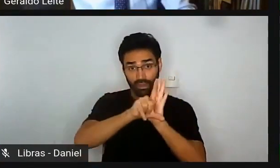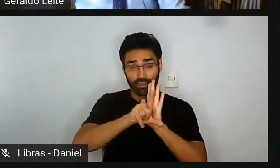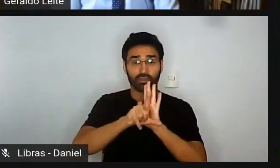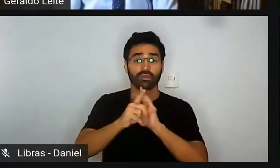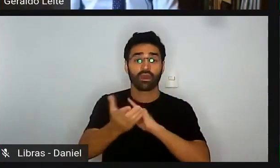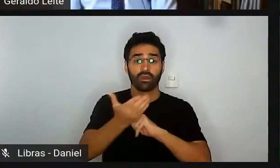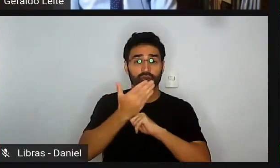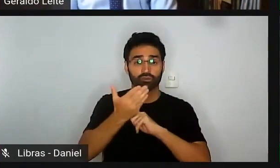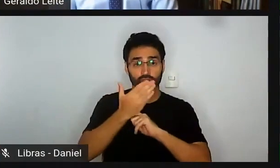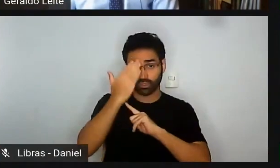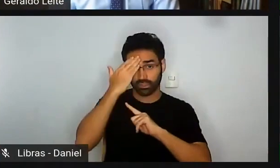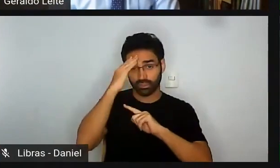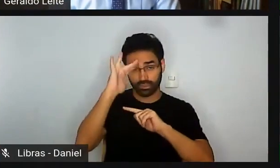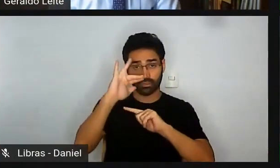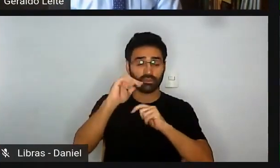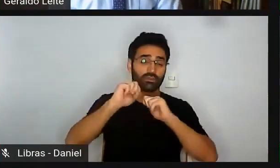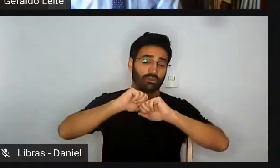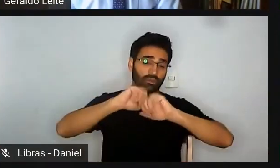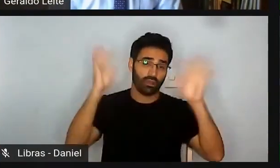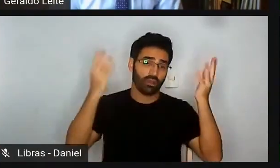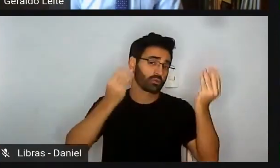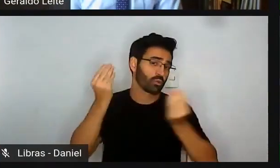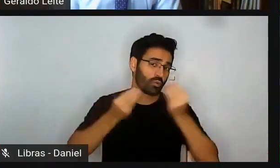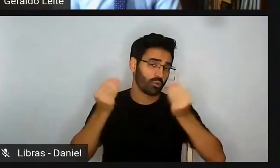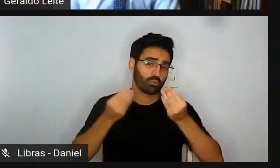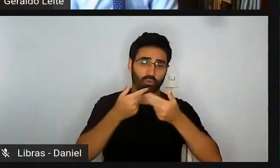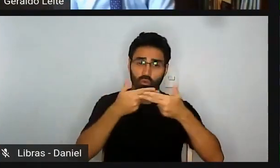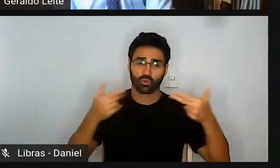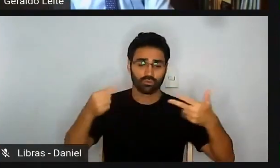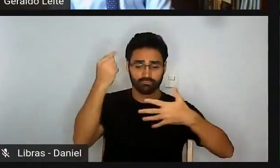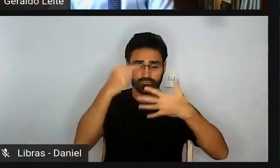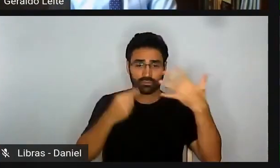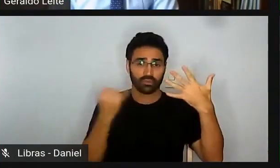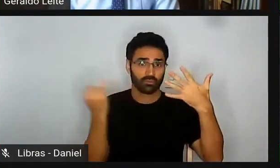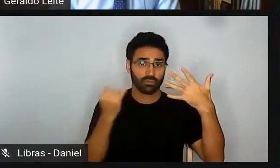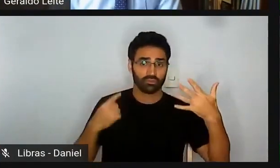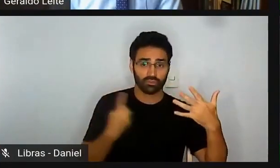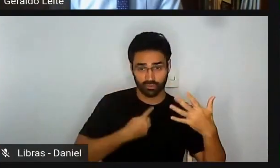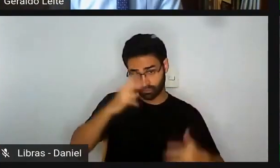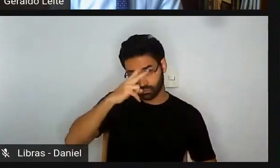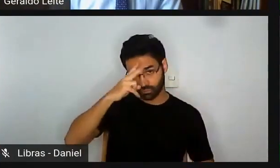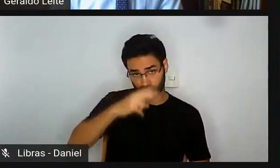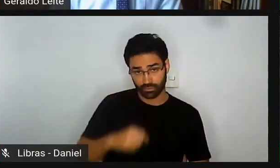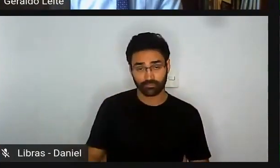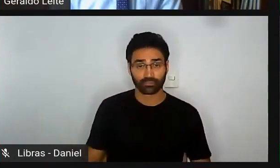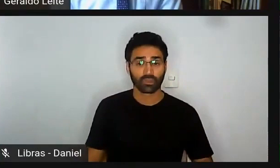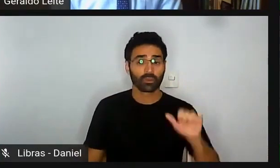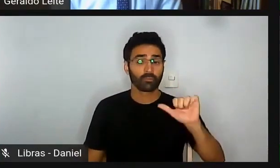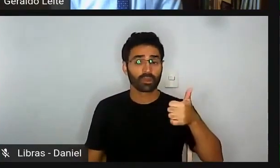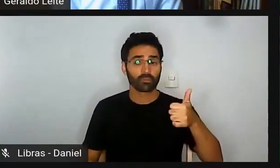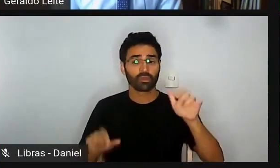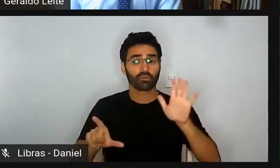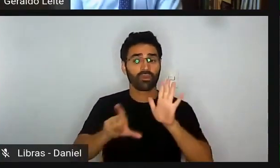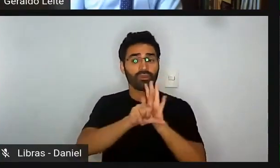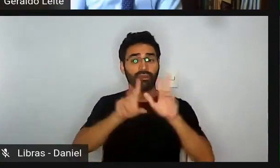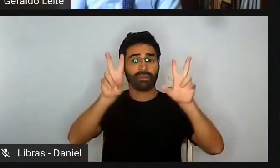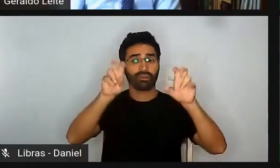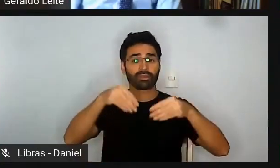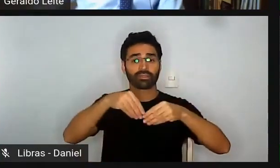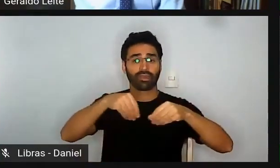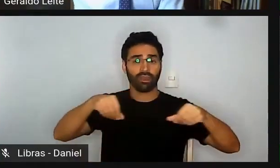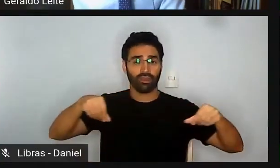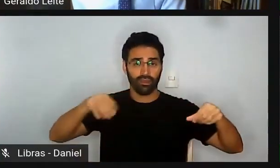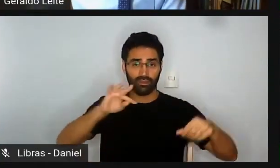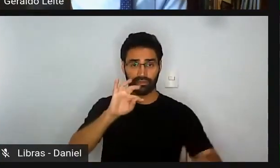a compreender alguns aspectos muito importantes dessa nossa história. Primeiro, a Lei de Terras, né? A Lei de